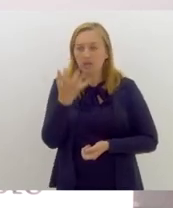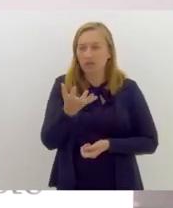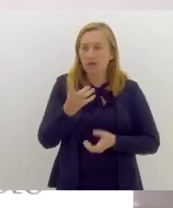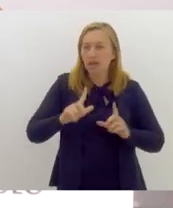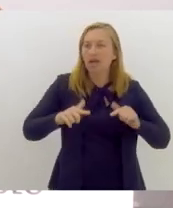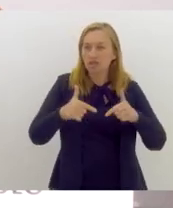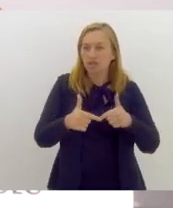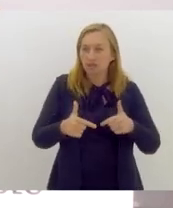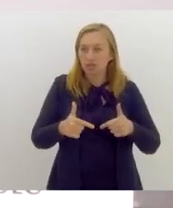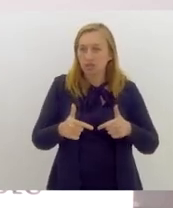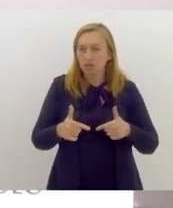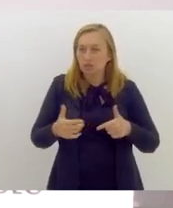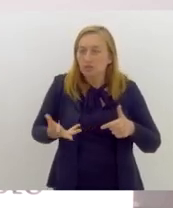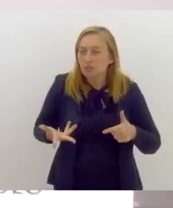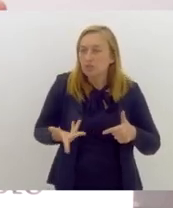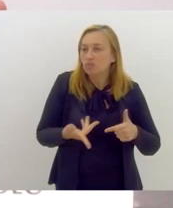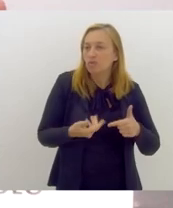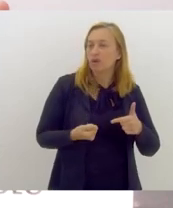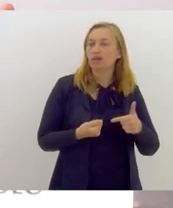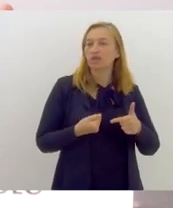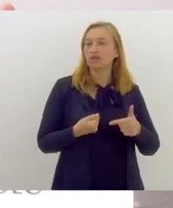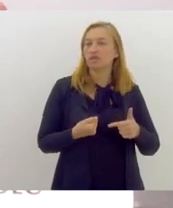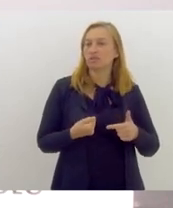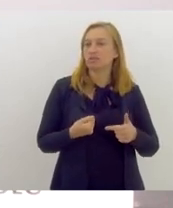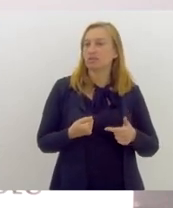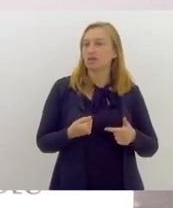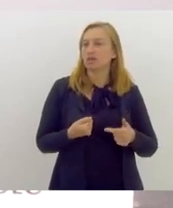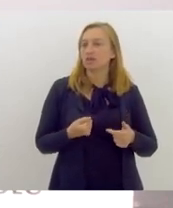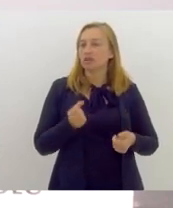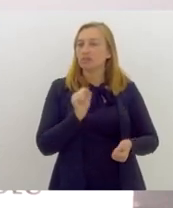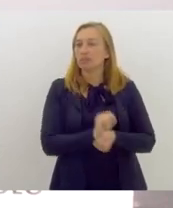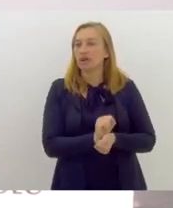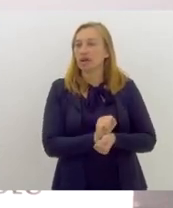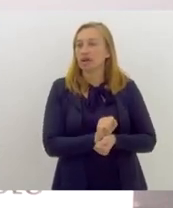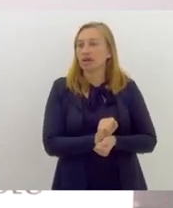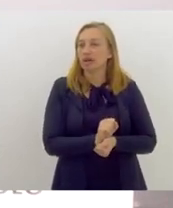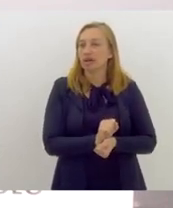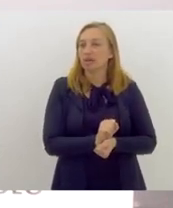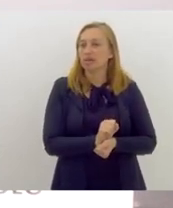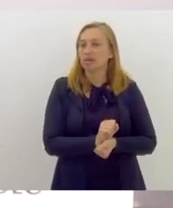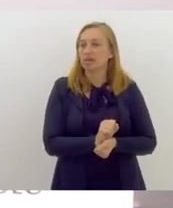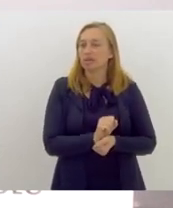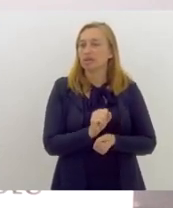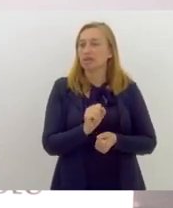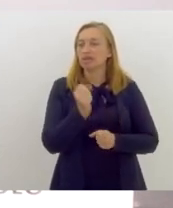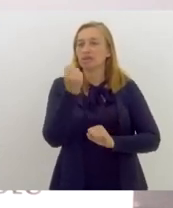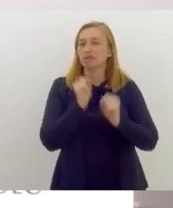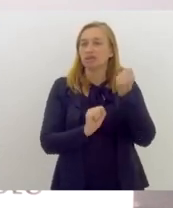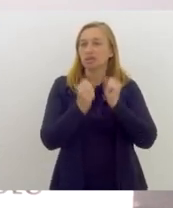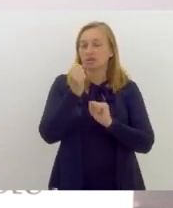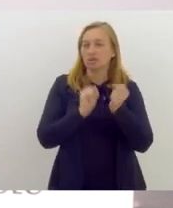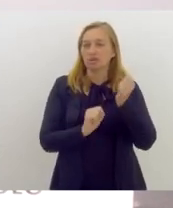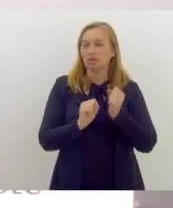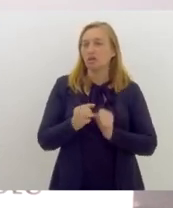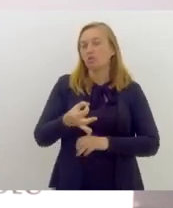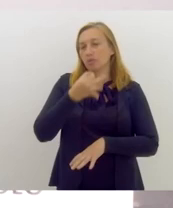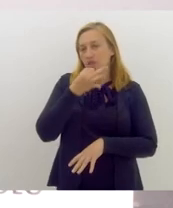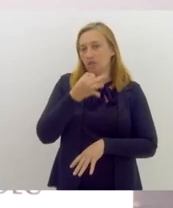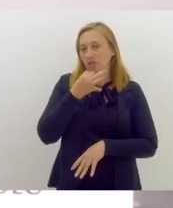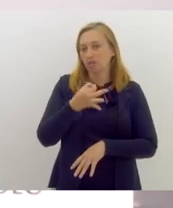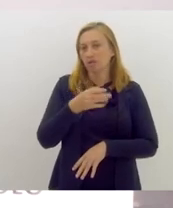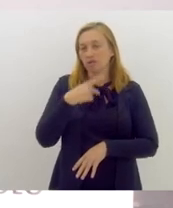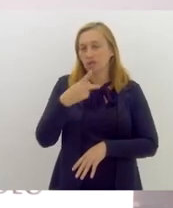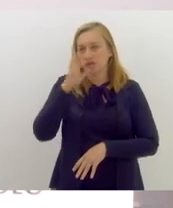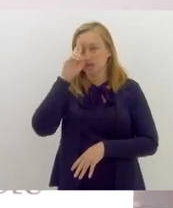uma medida mais incisiva para paralisar essas essas operações então é a sugestão que eu trago